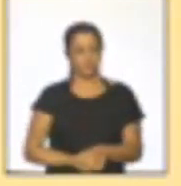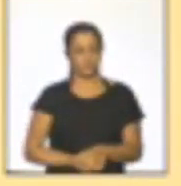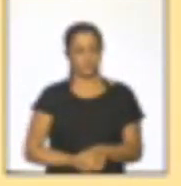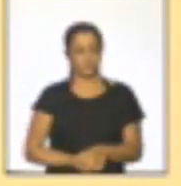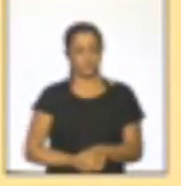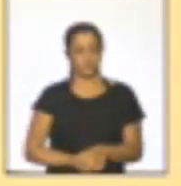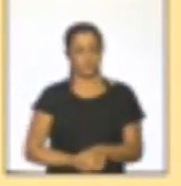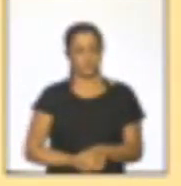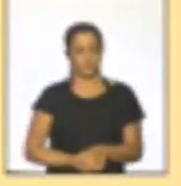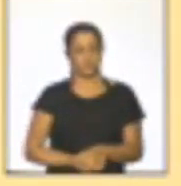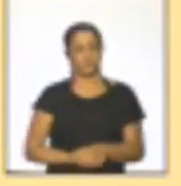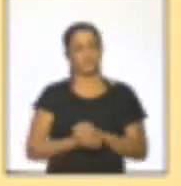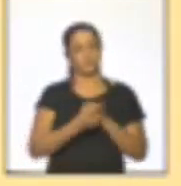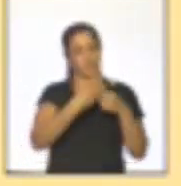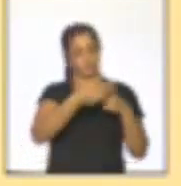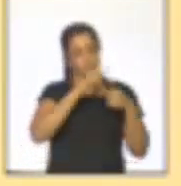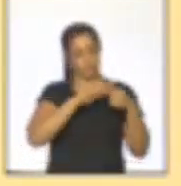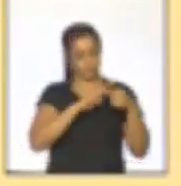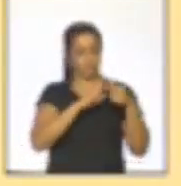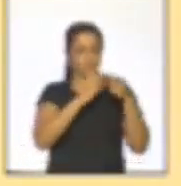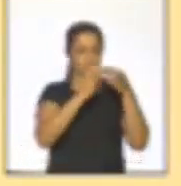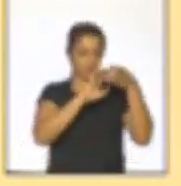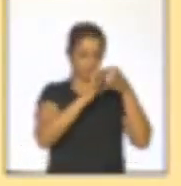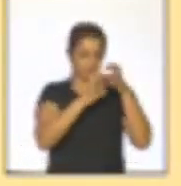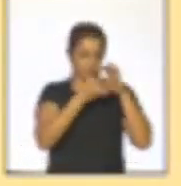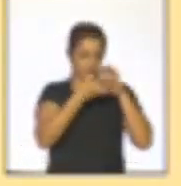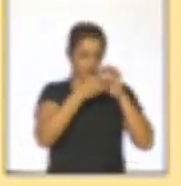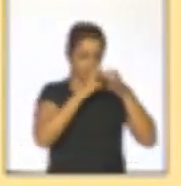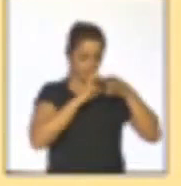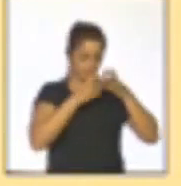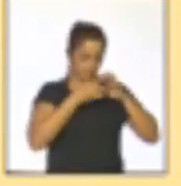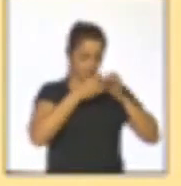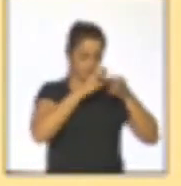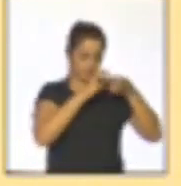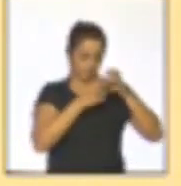Montei a segunda camada.